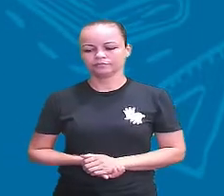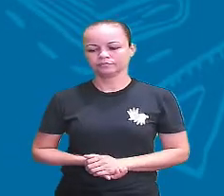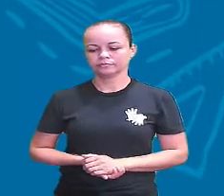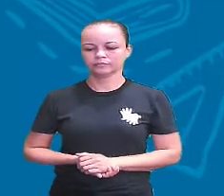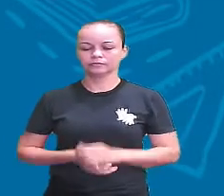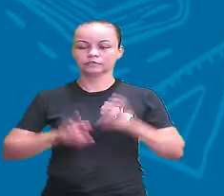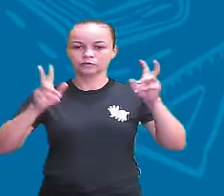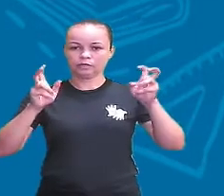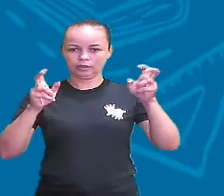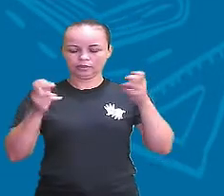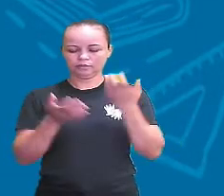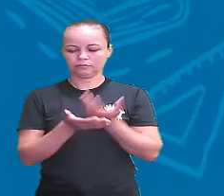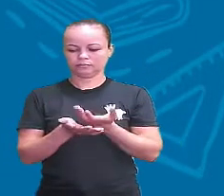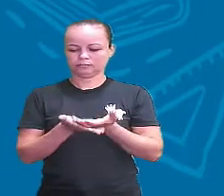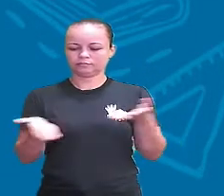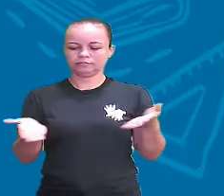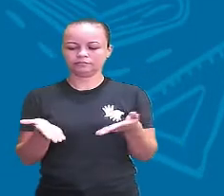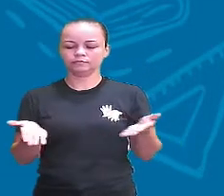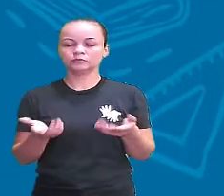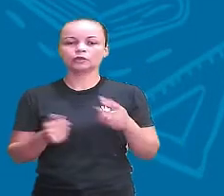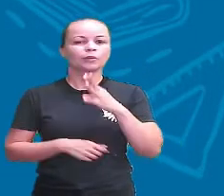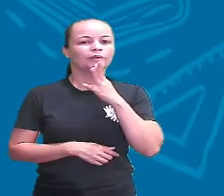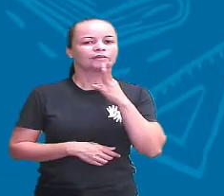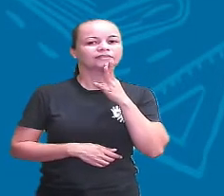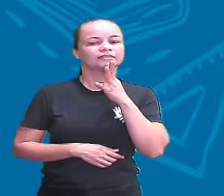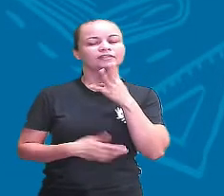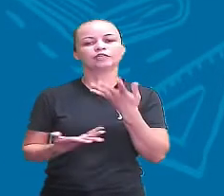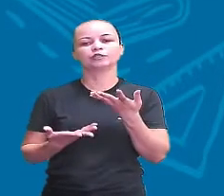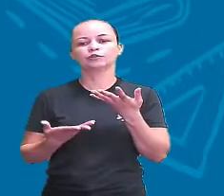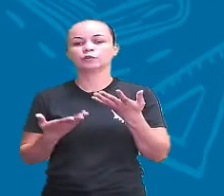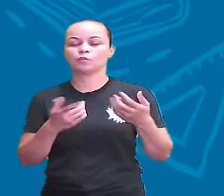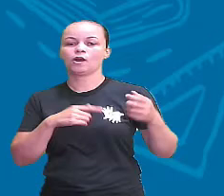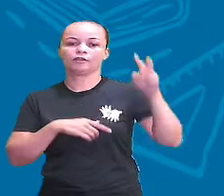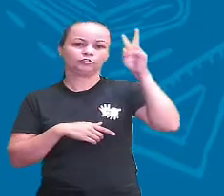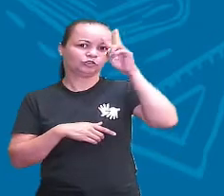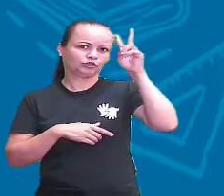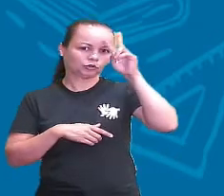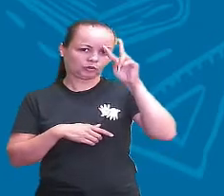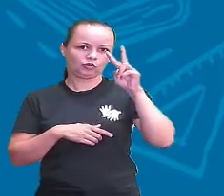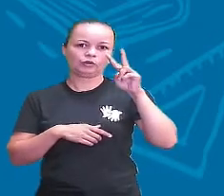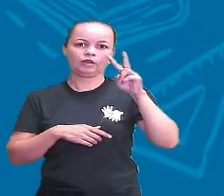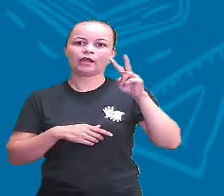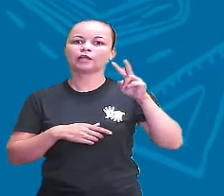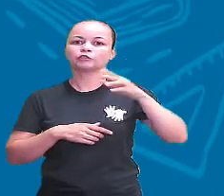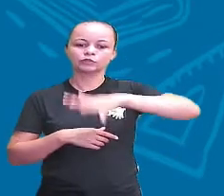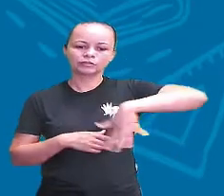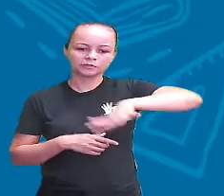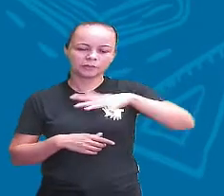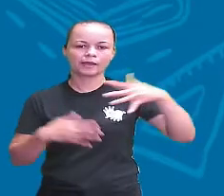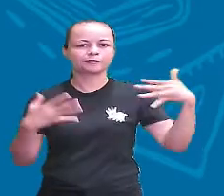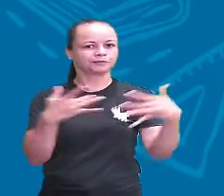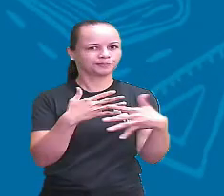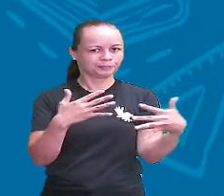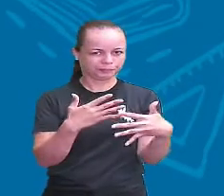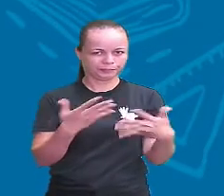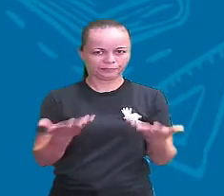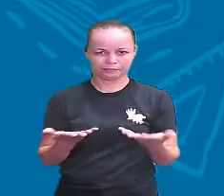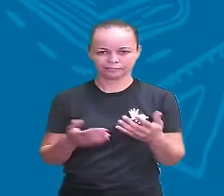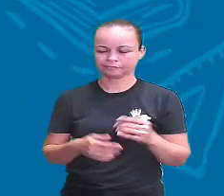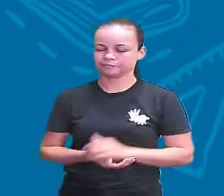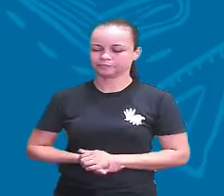aula de hoje: conhecendo a história dos espaços urbanos. Simbora aqui comigo, presta